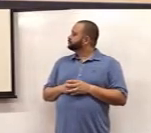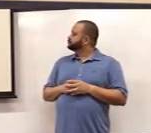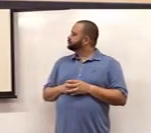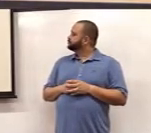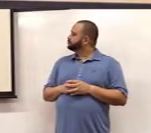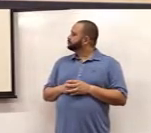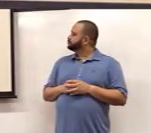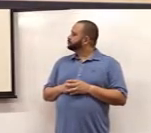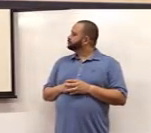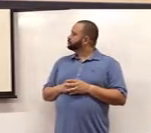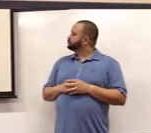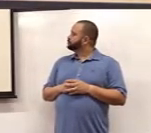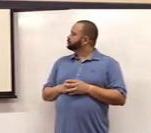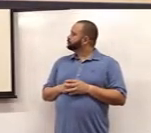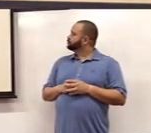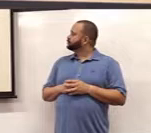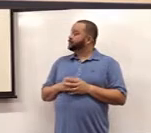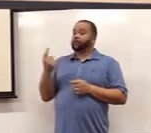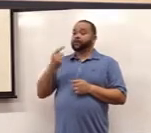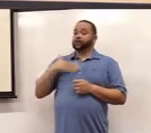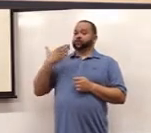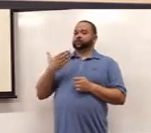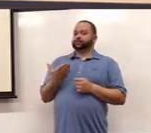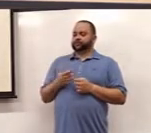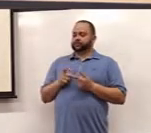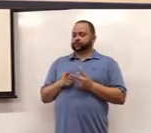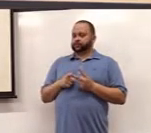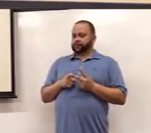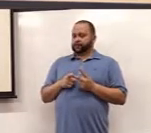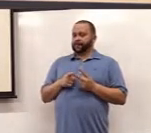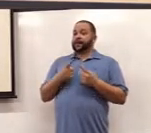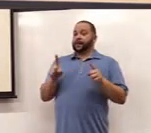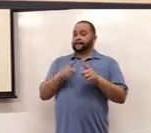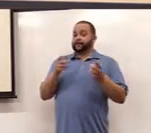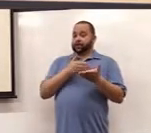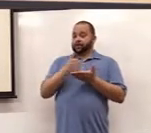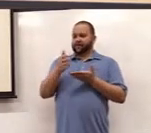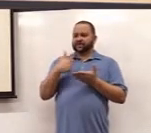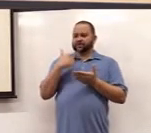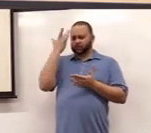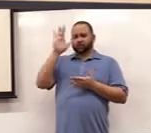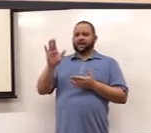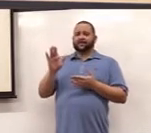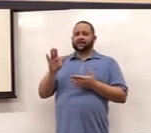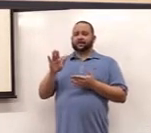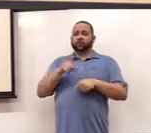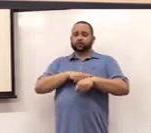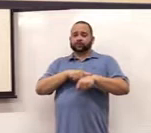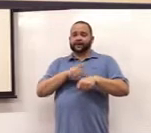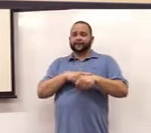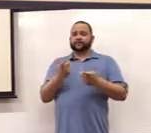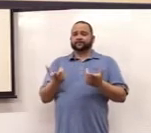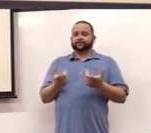Primeiro susto que ele dá na gente. O segundo é, a música começa e a gente não consegue saber qual é o tempo